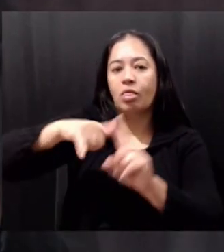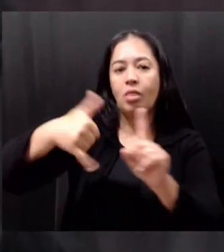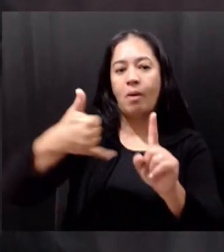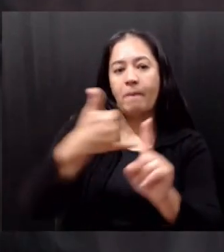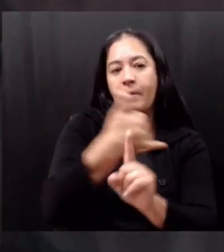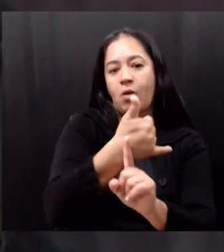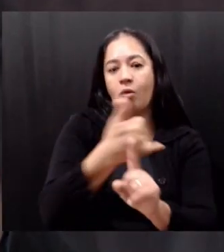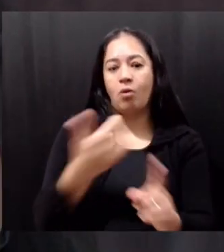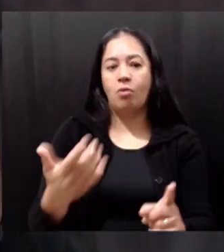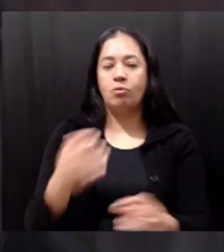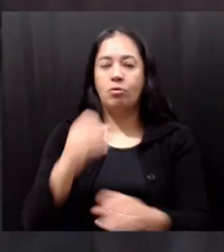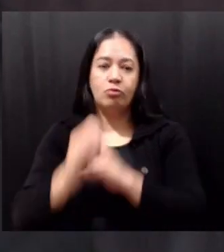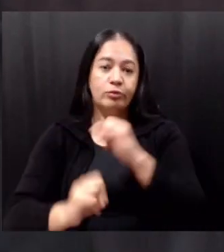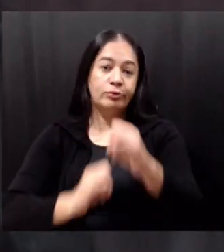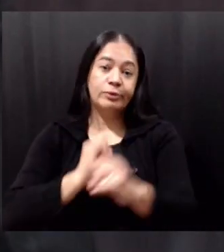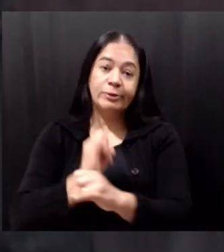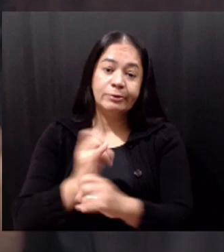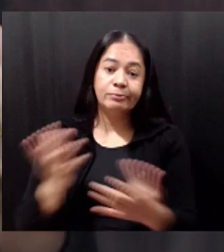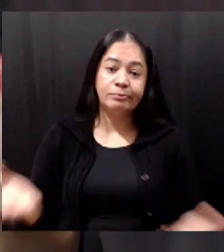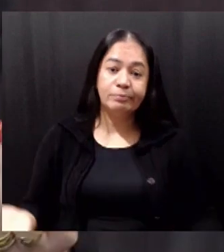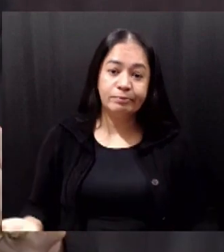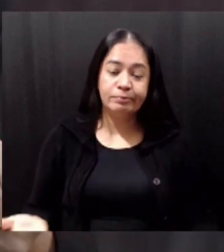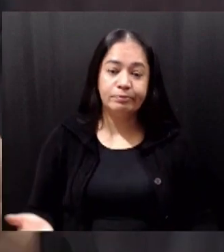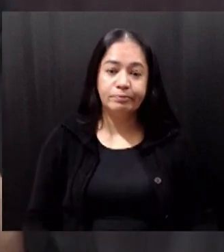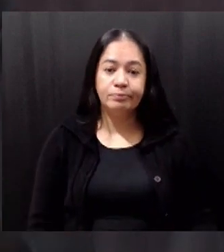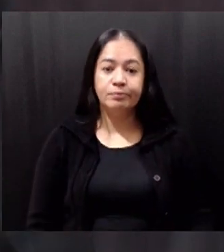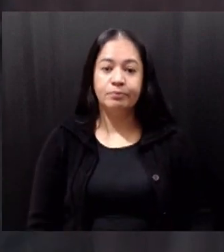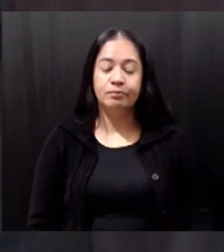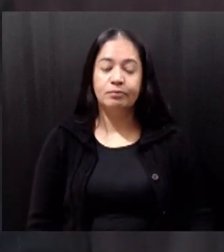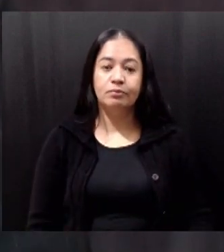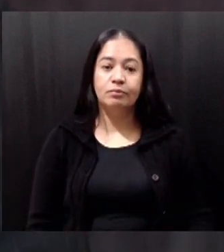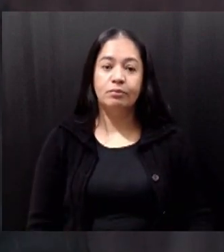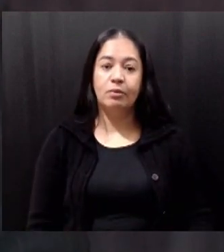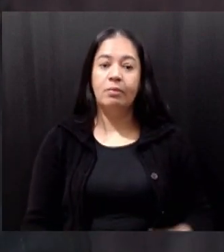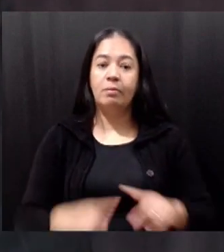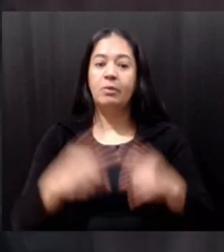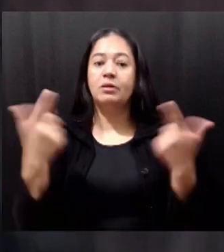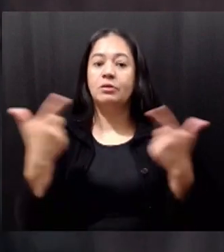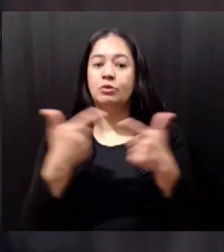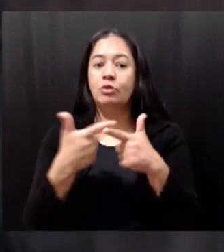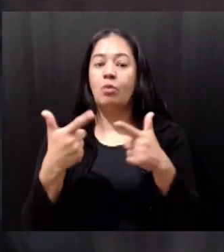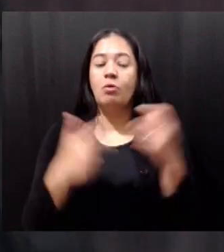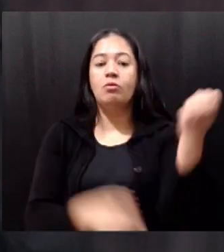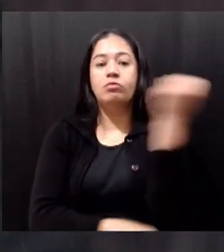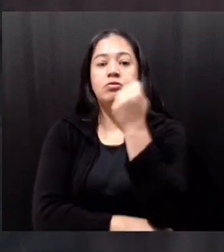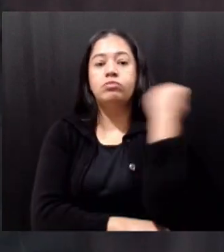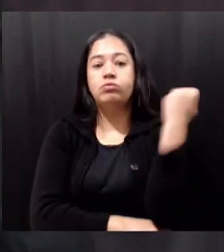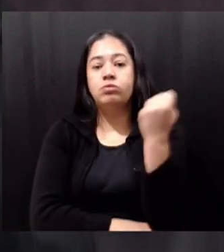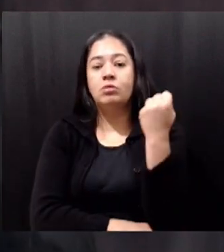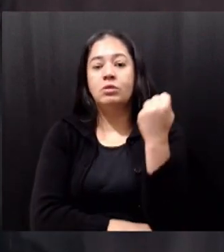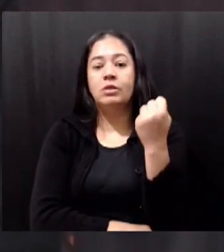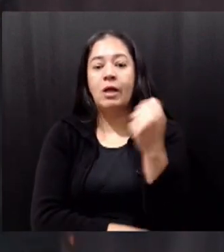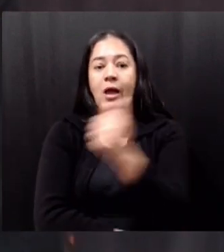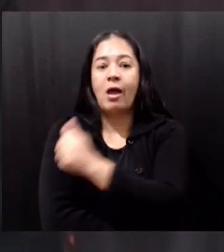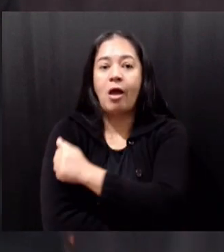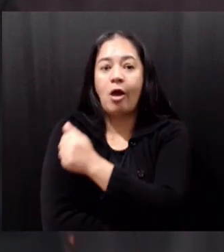cyberbullying. E um problema gravíssimo, que os alunos usando os celulares para